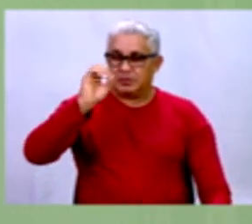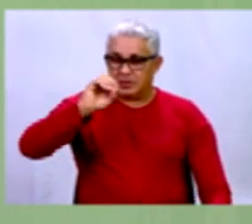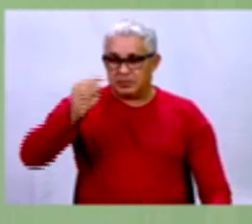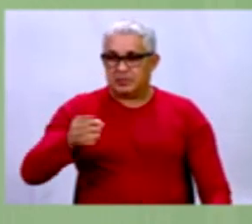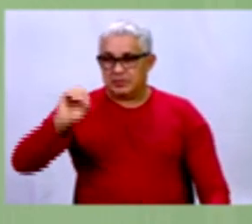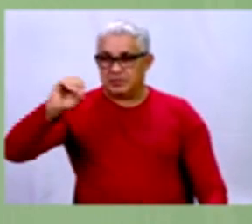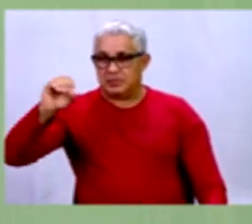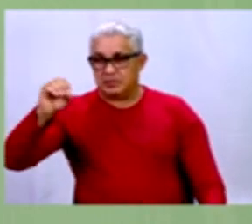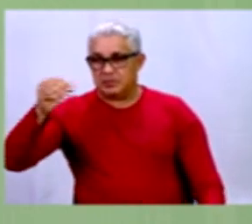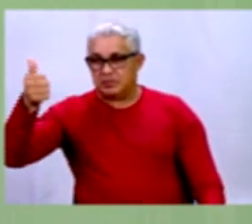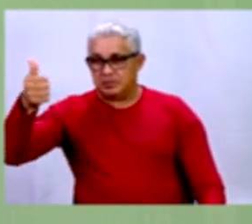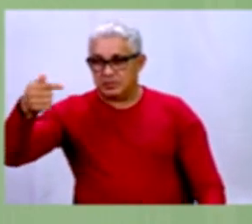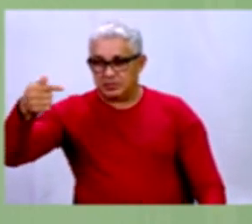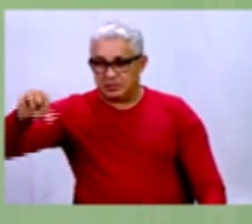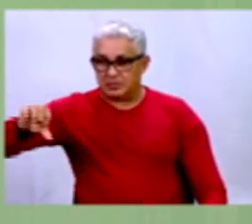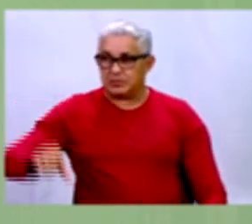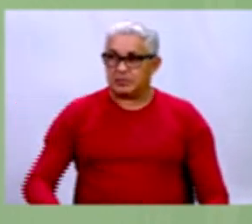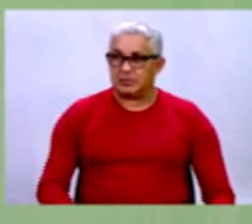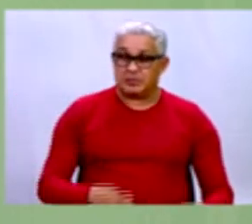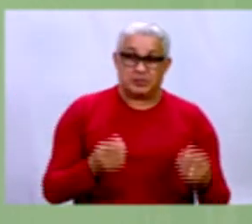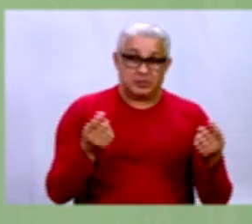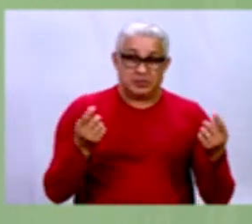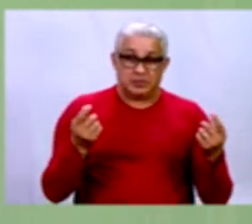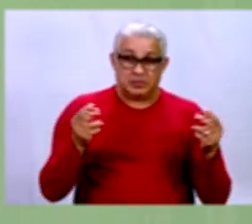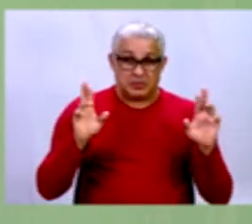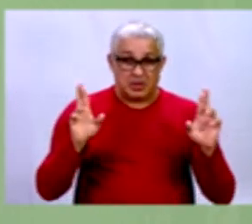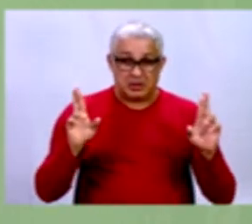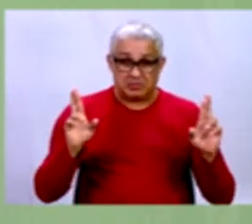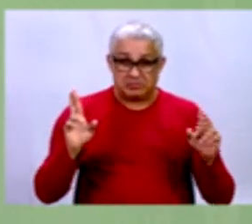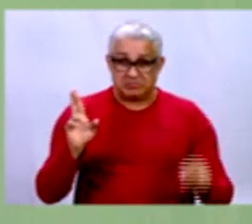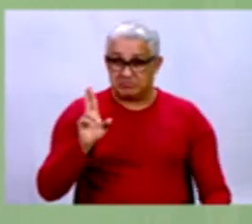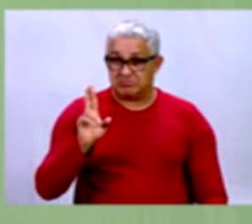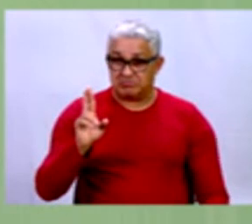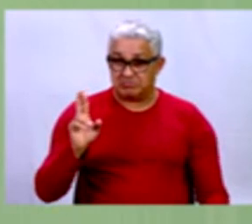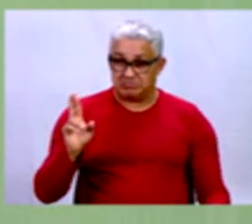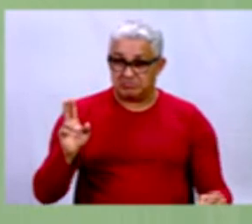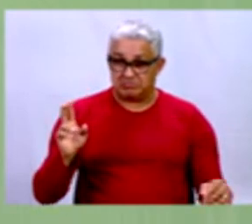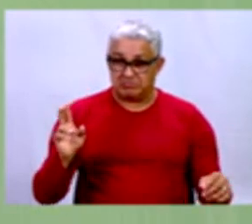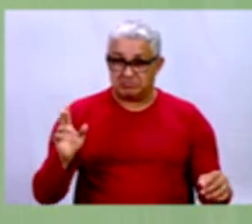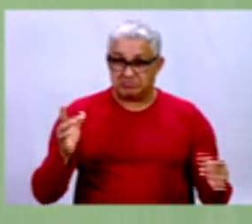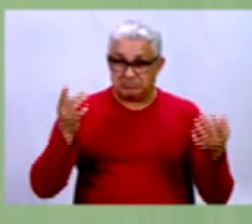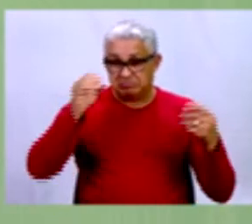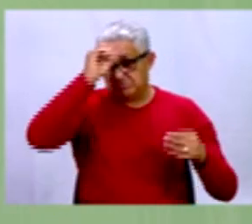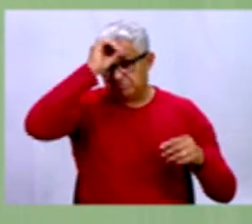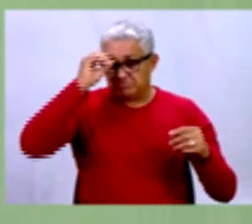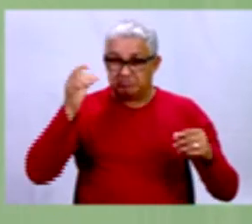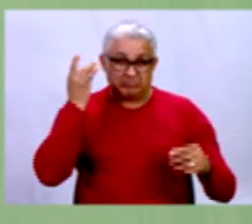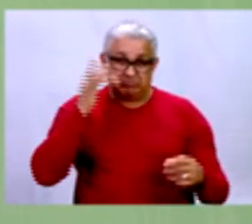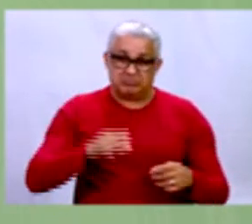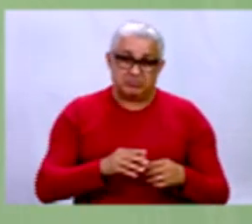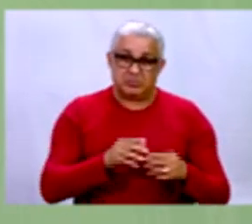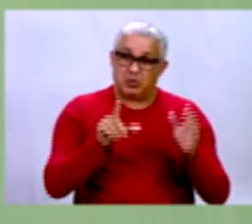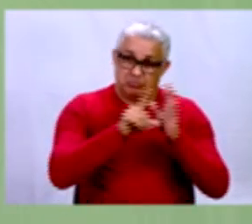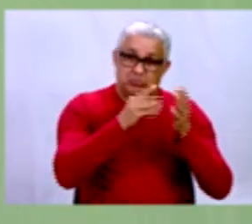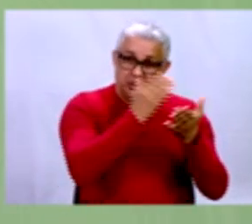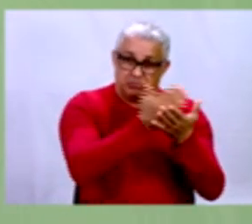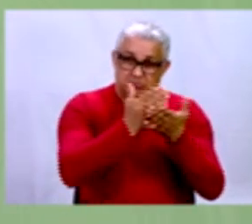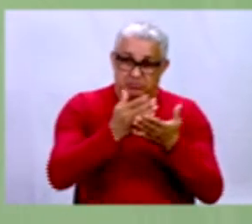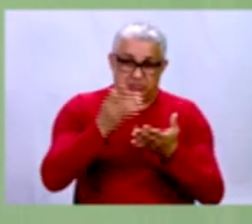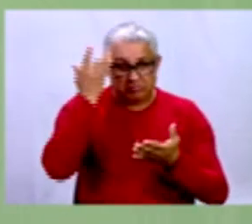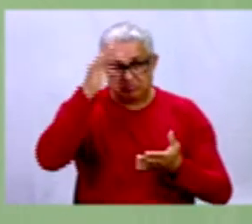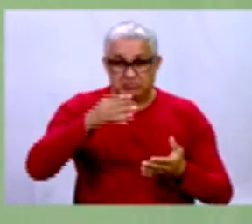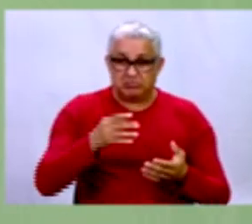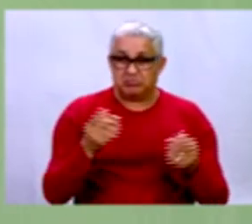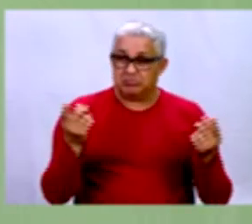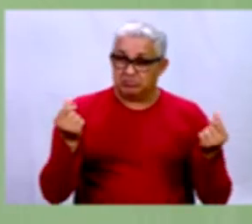das parcelas, eu não sei. Não sei qual é o valor das parcelas. Eu só sei que a loja parcela, mas eu não sei qual que é o valor.